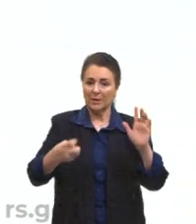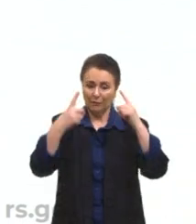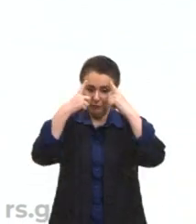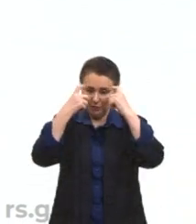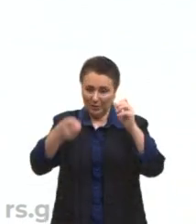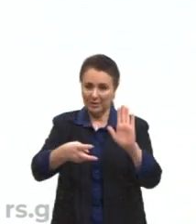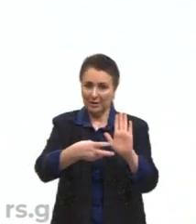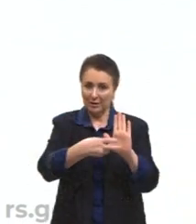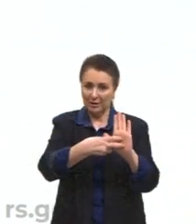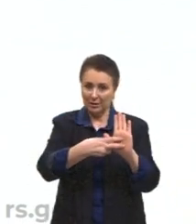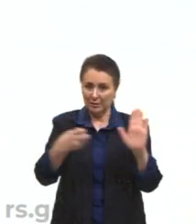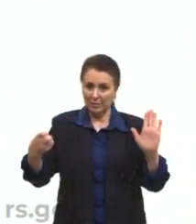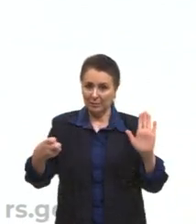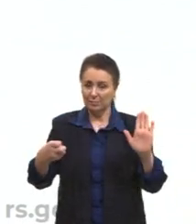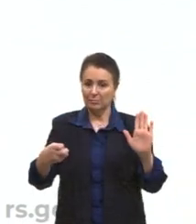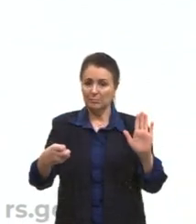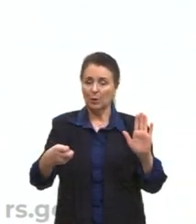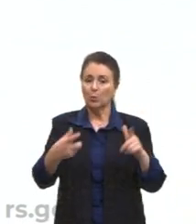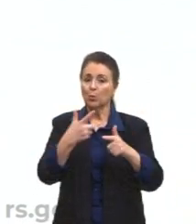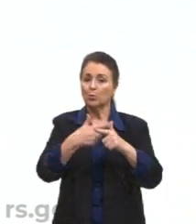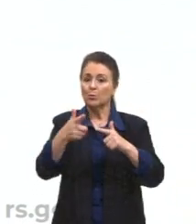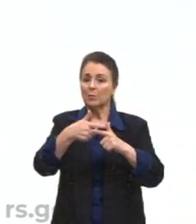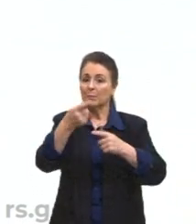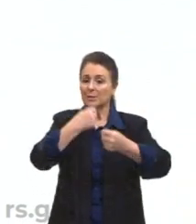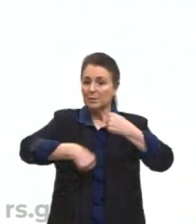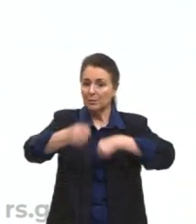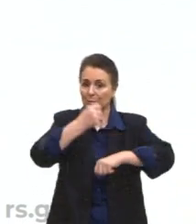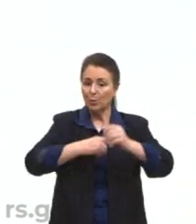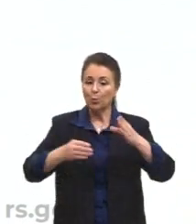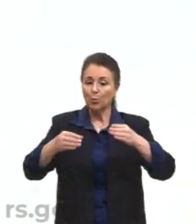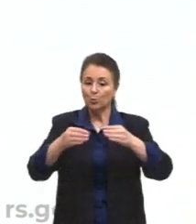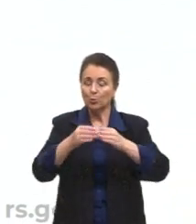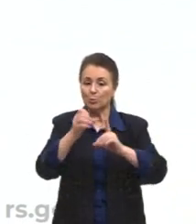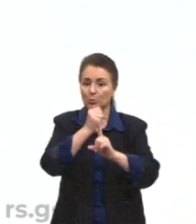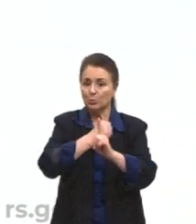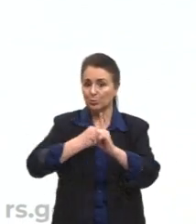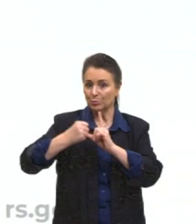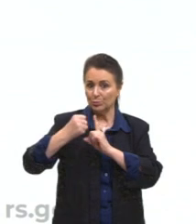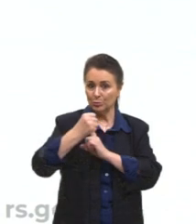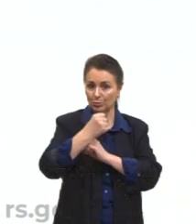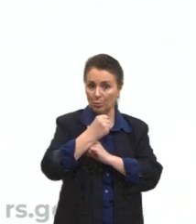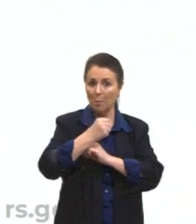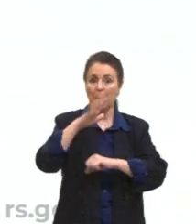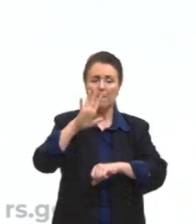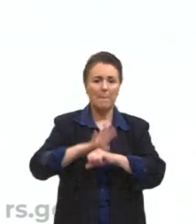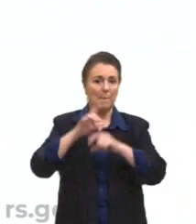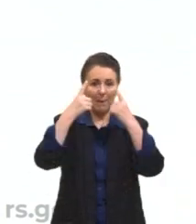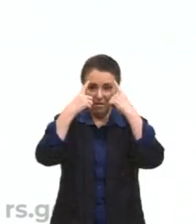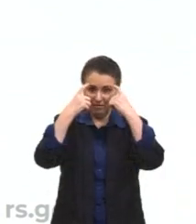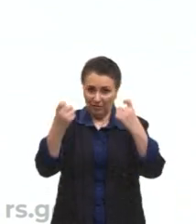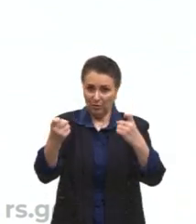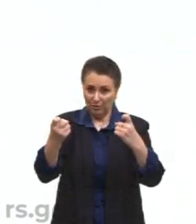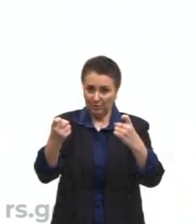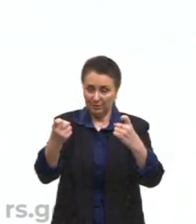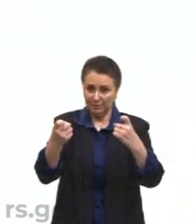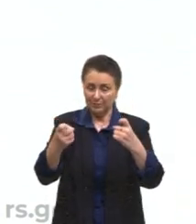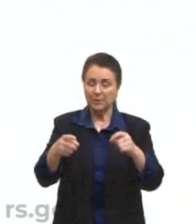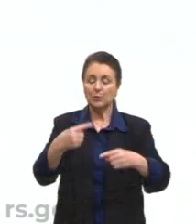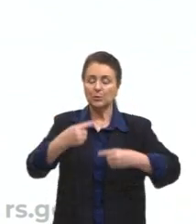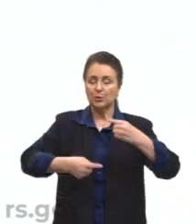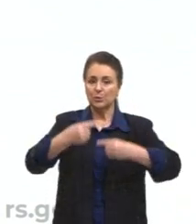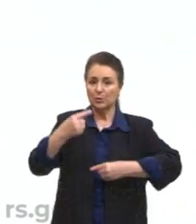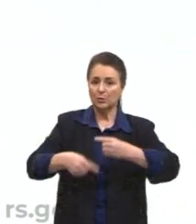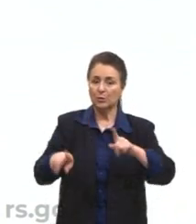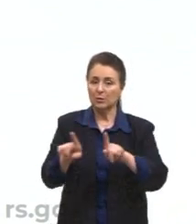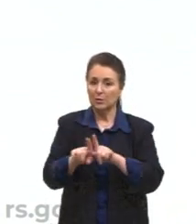as questões econômicas os grupos sociais a violência mais se concentra nós discutimos